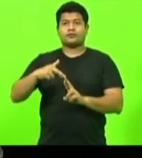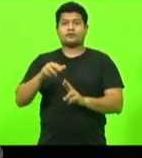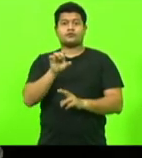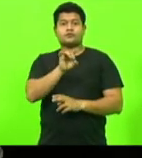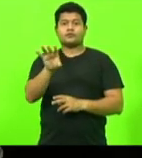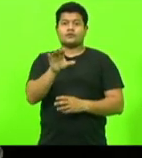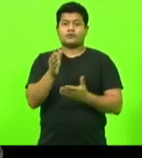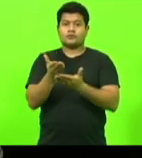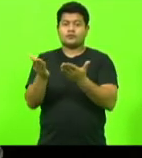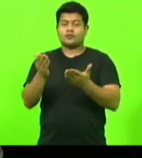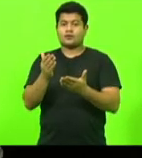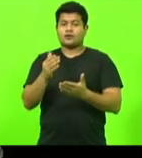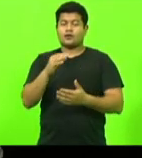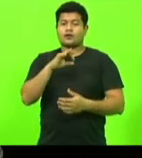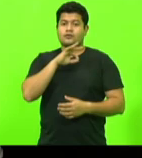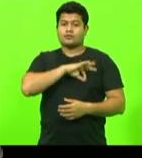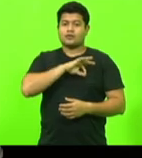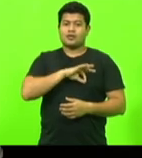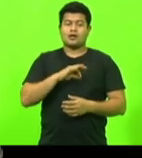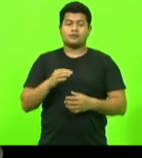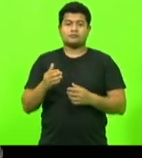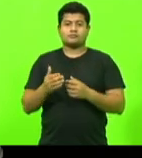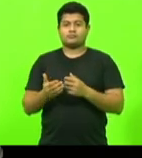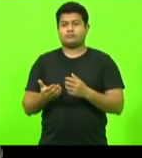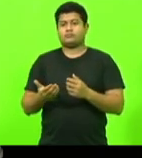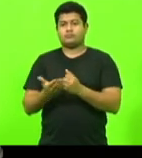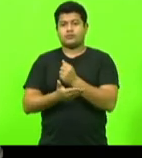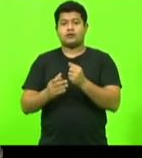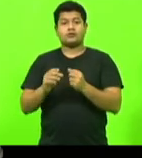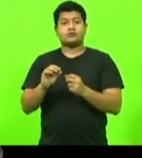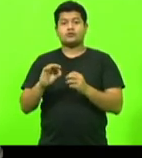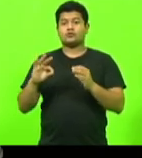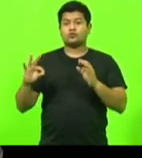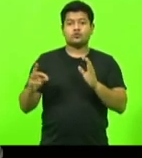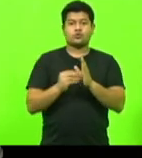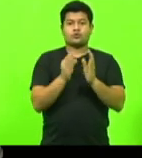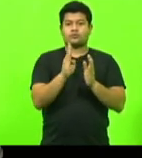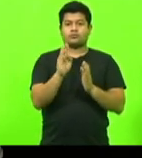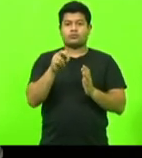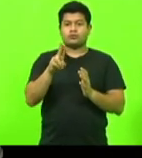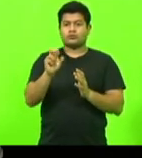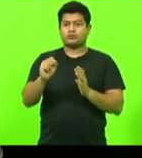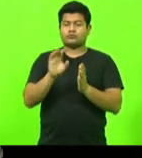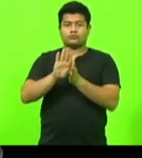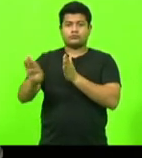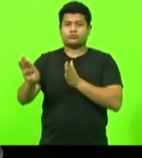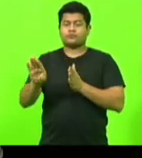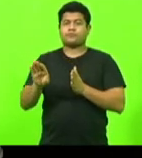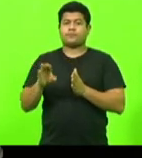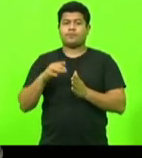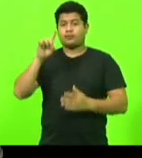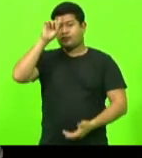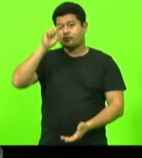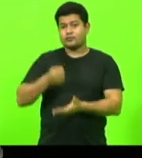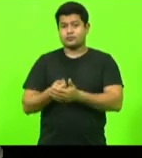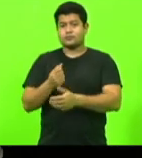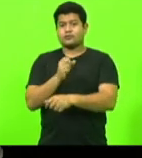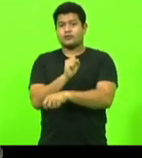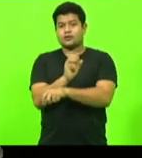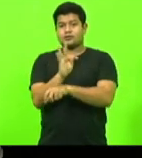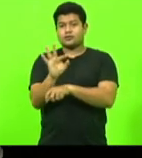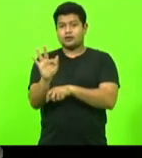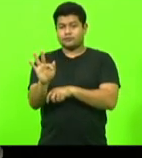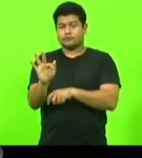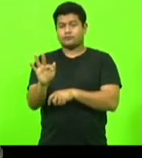ao vencimento básico e não à remuneração global, conforme, aliás, decidido pelo STF na